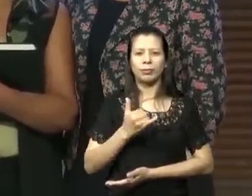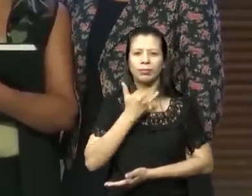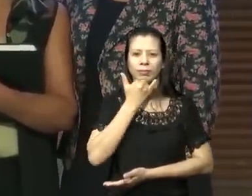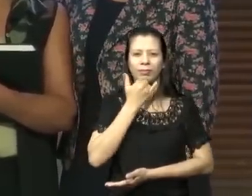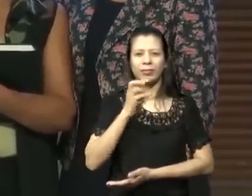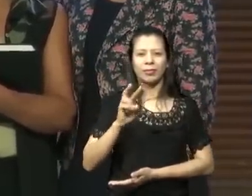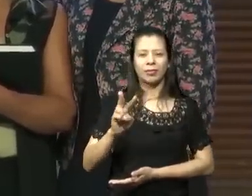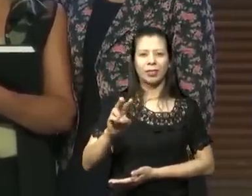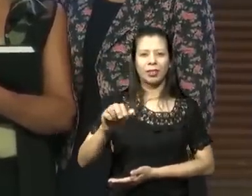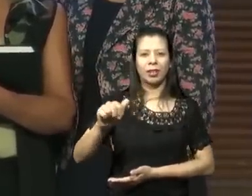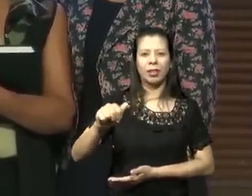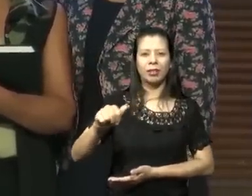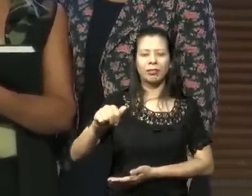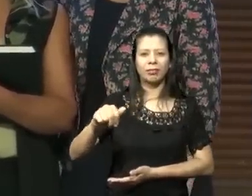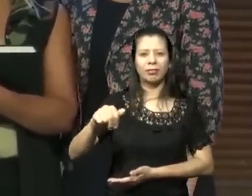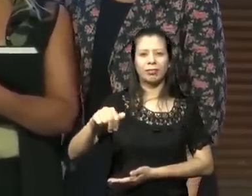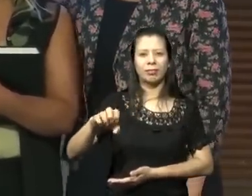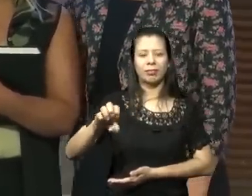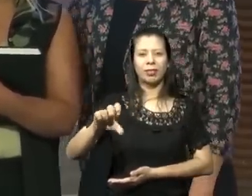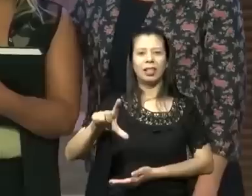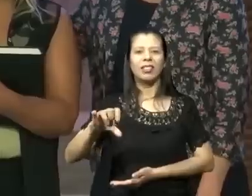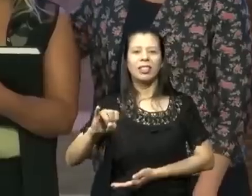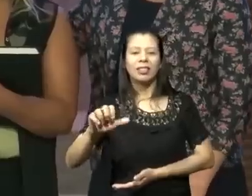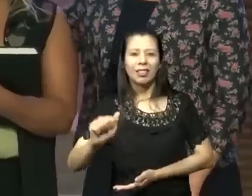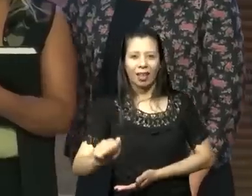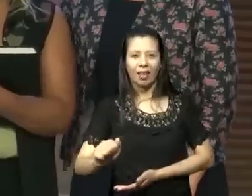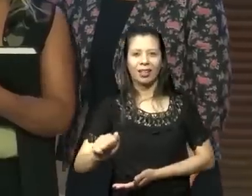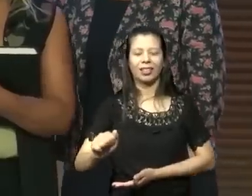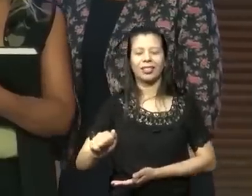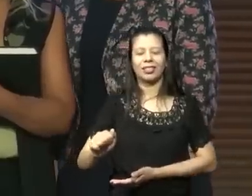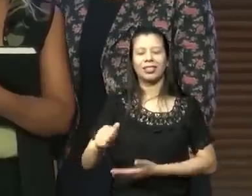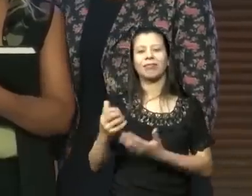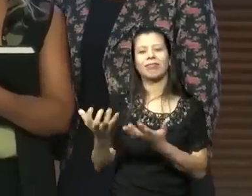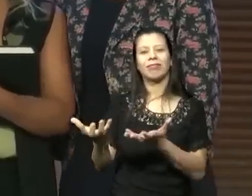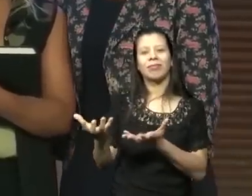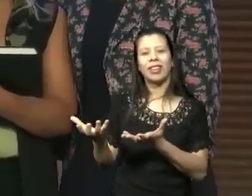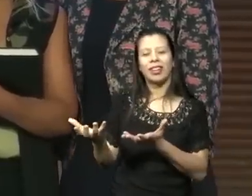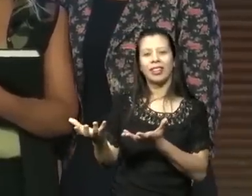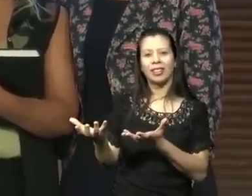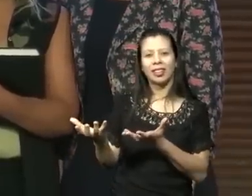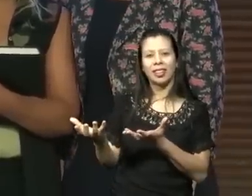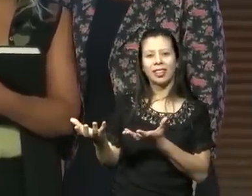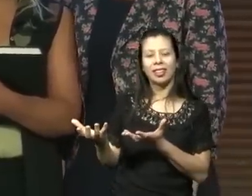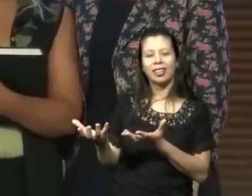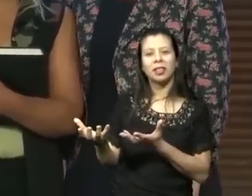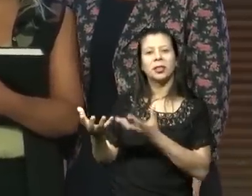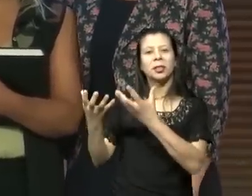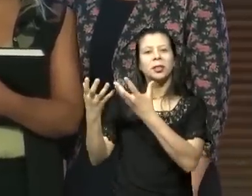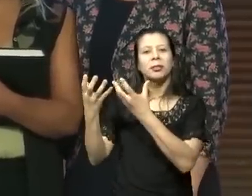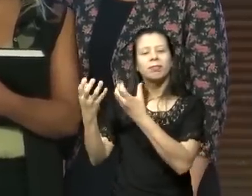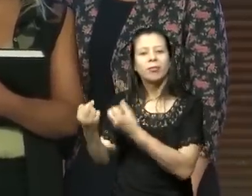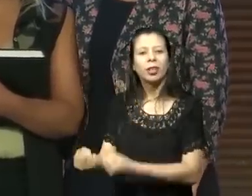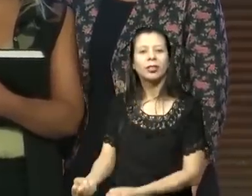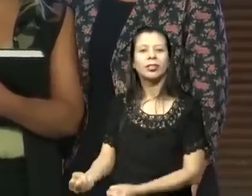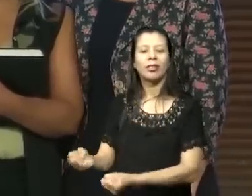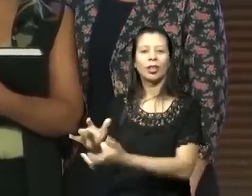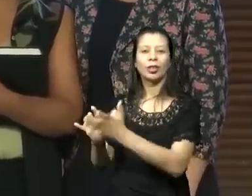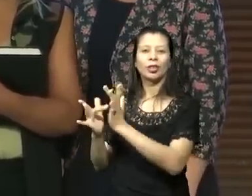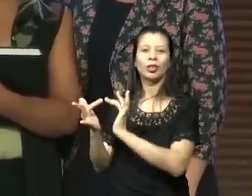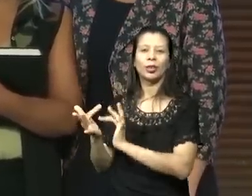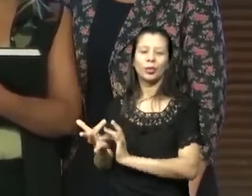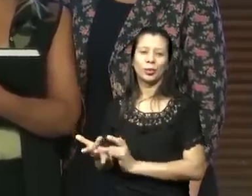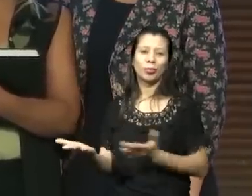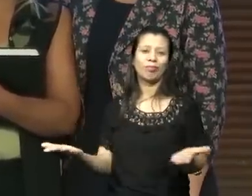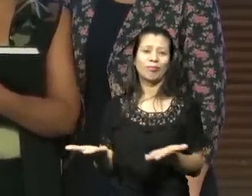Mas o que ela mais precisava era de Jesus era olhar a cruz de Cristo e Hoje nasceu para o reino de Deus